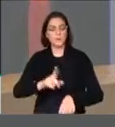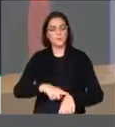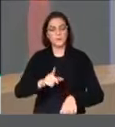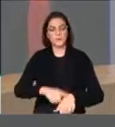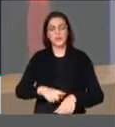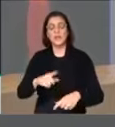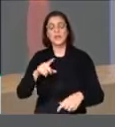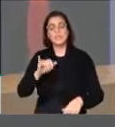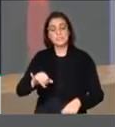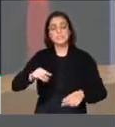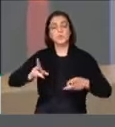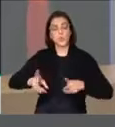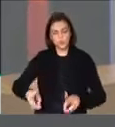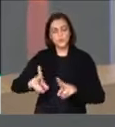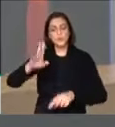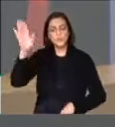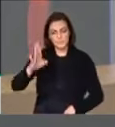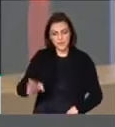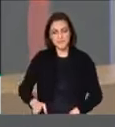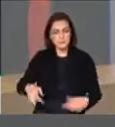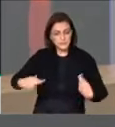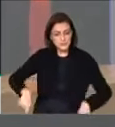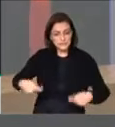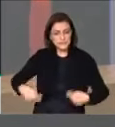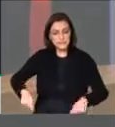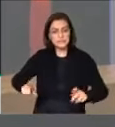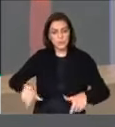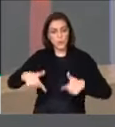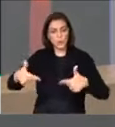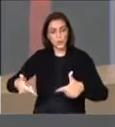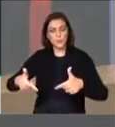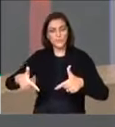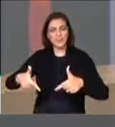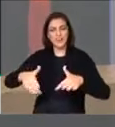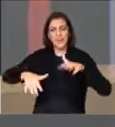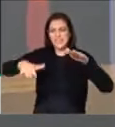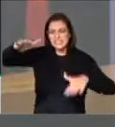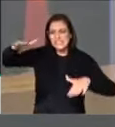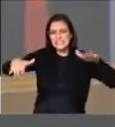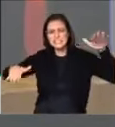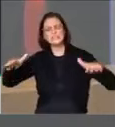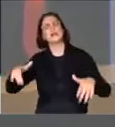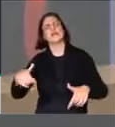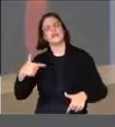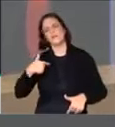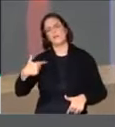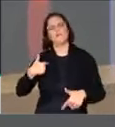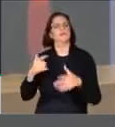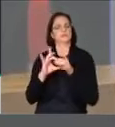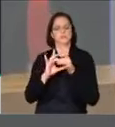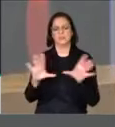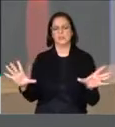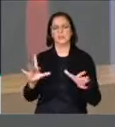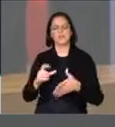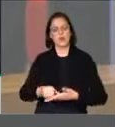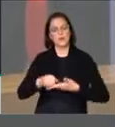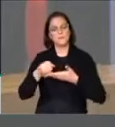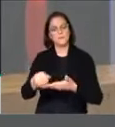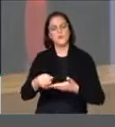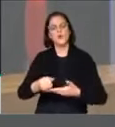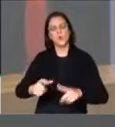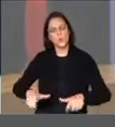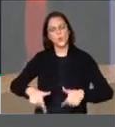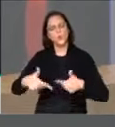desigualdade neste país e enquanto houver necessidade de luta, nós estaremos oferecendo a nossa